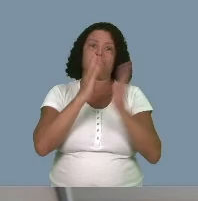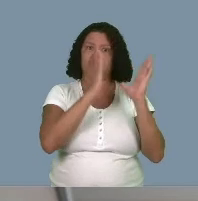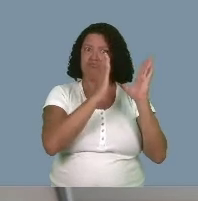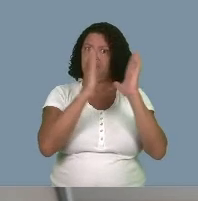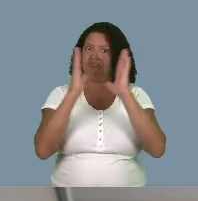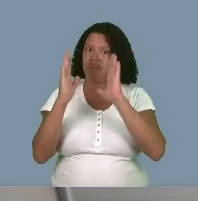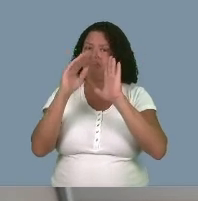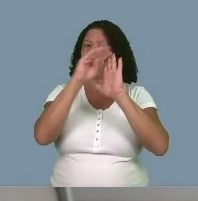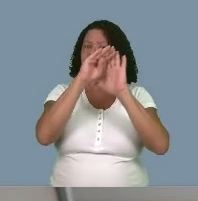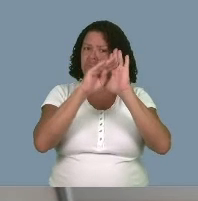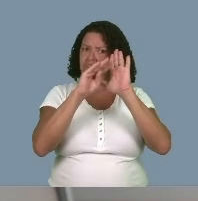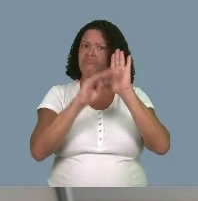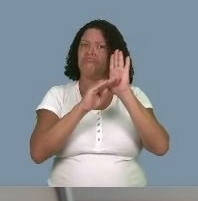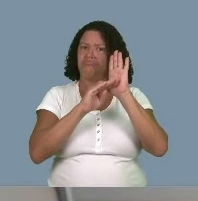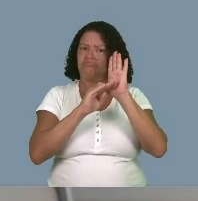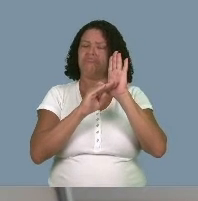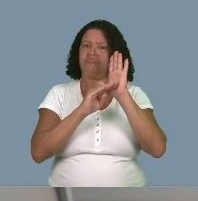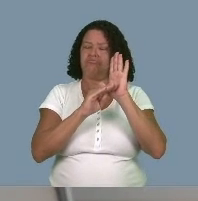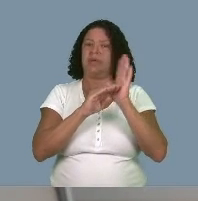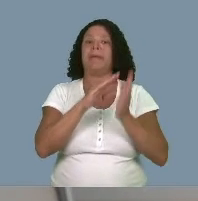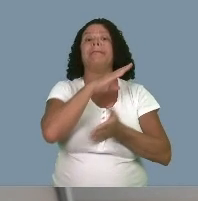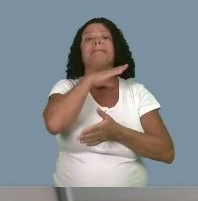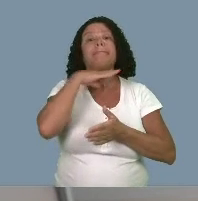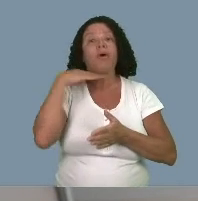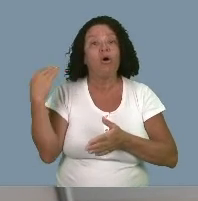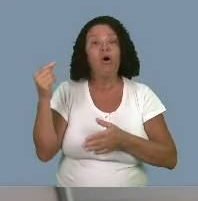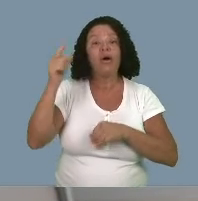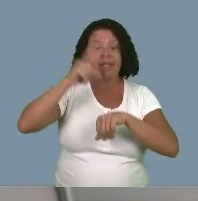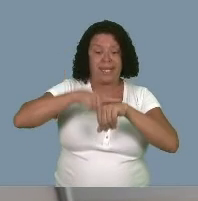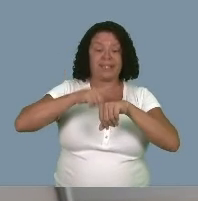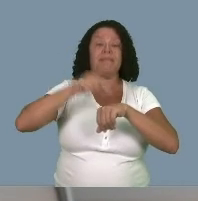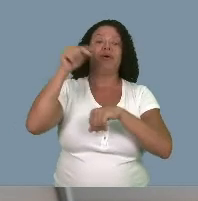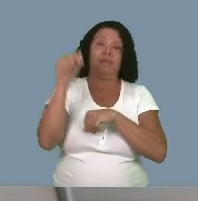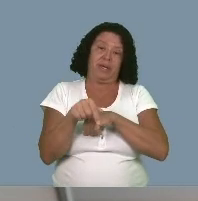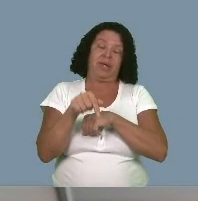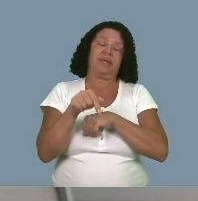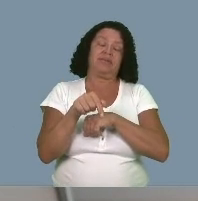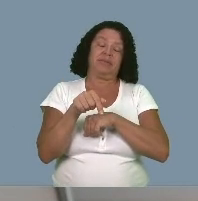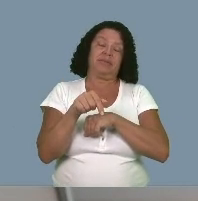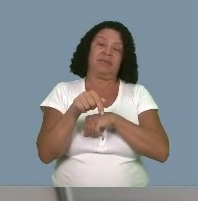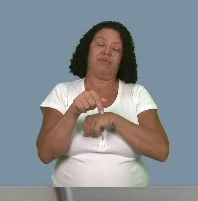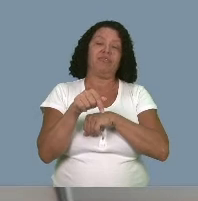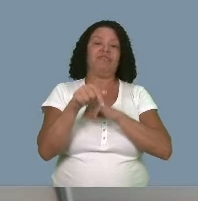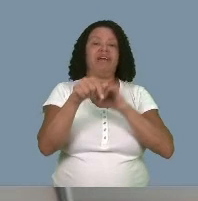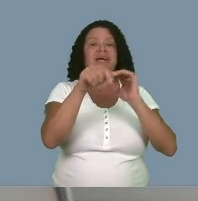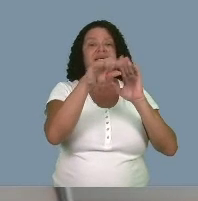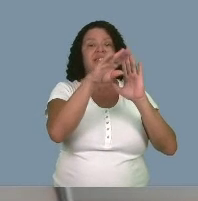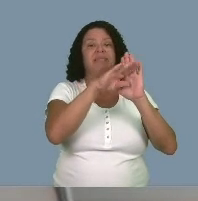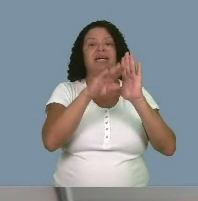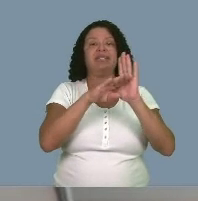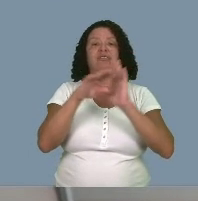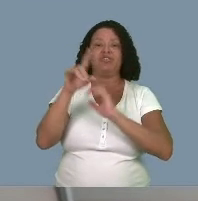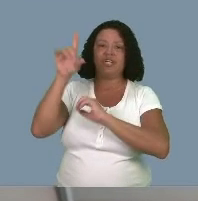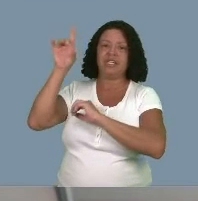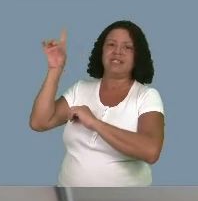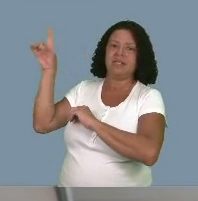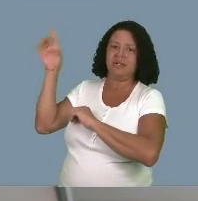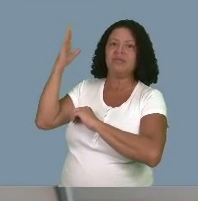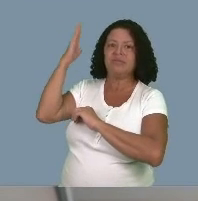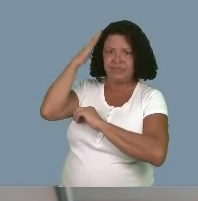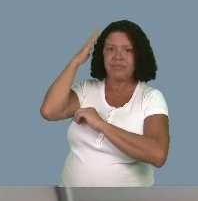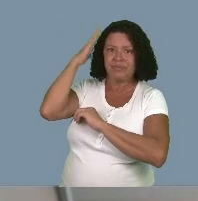da programação. Então, morrer nesse momento, sim, estava programado. Talvez não